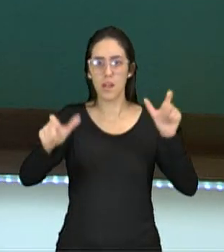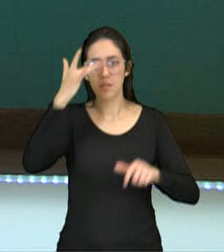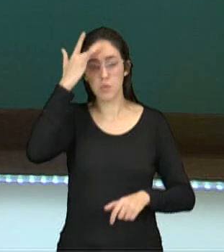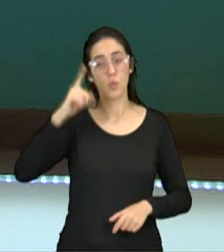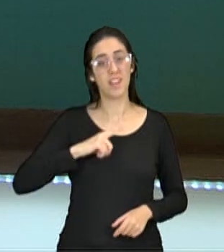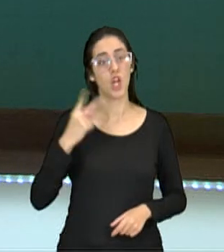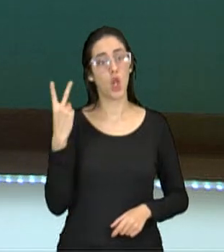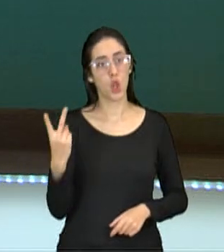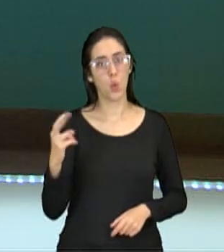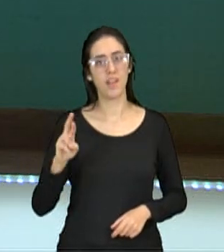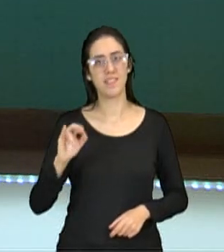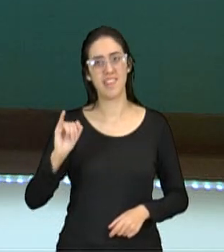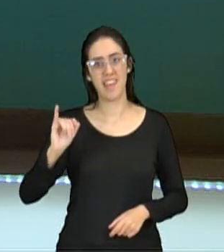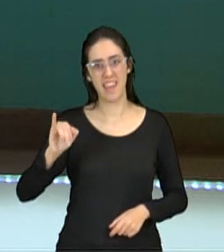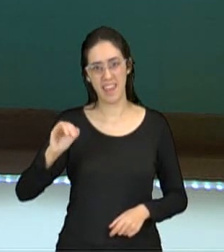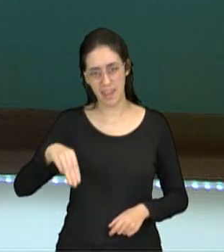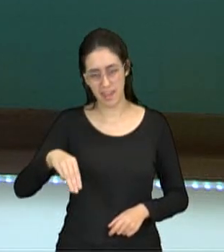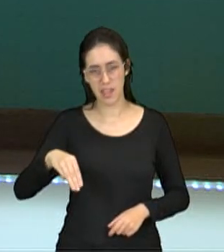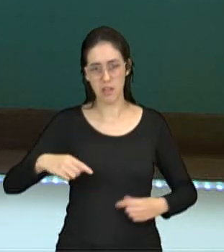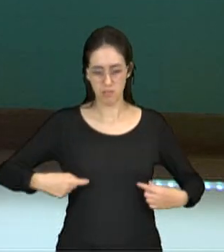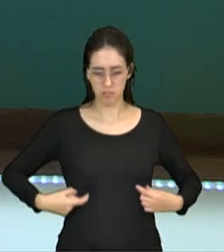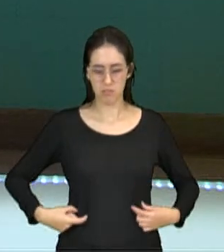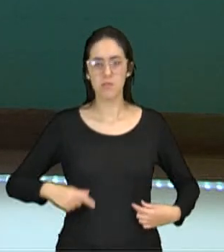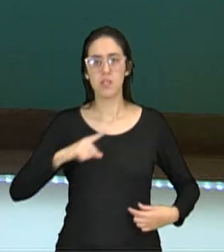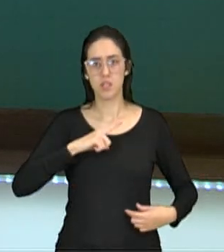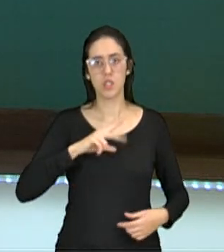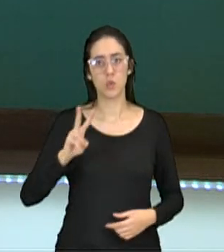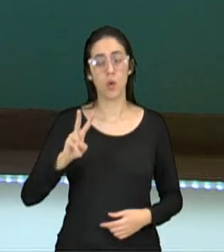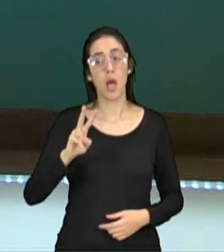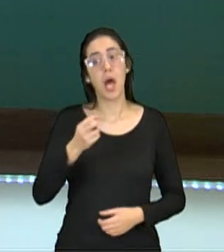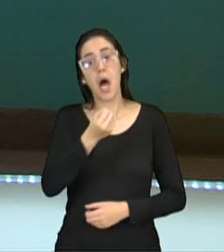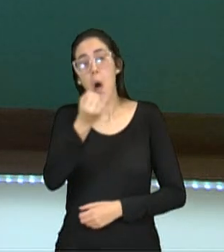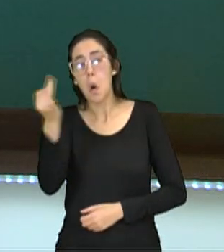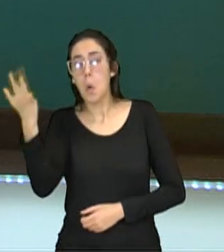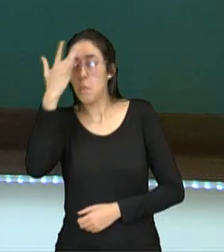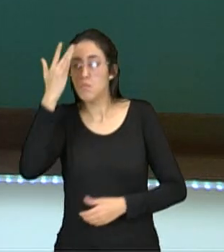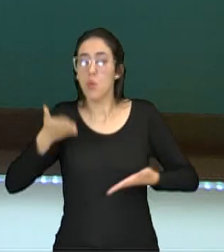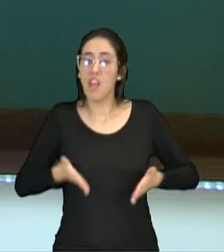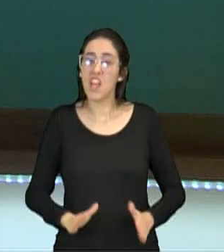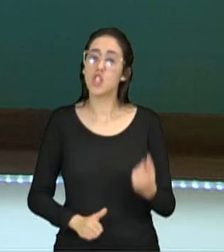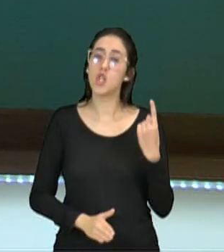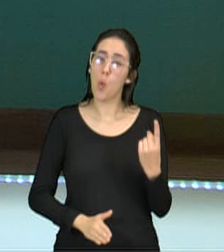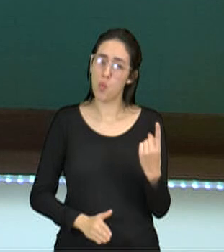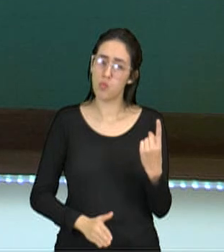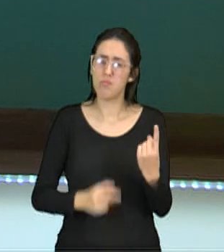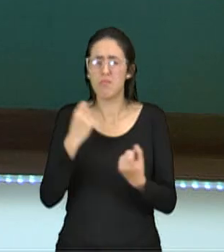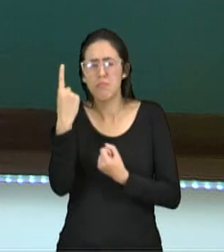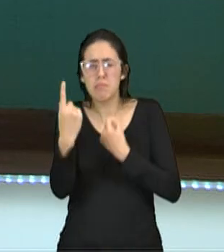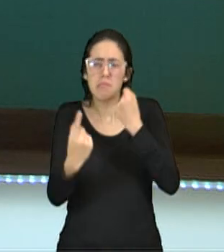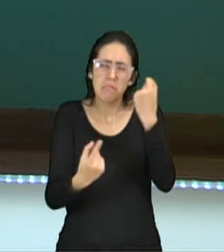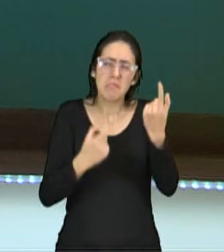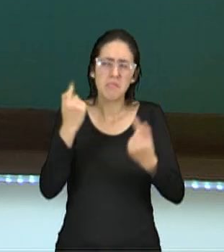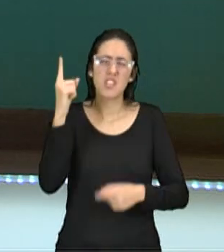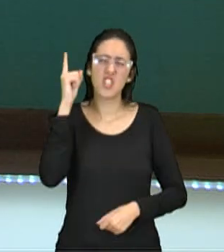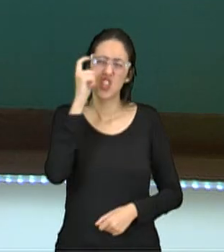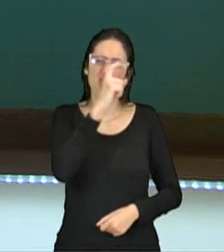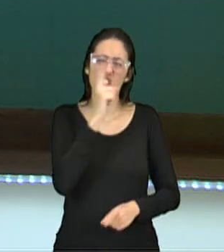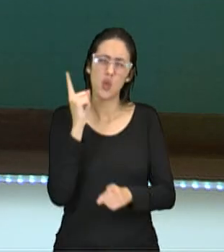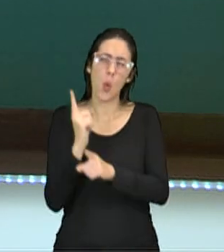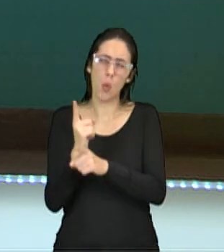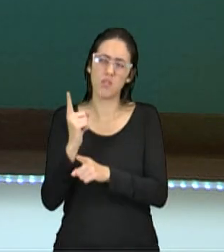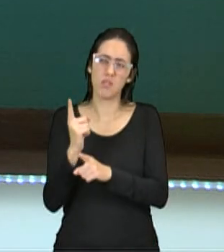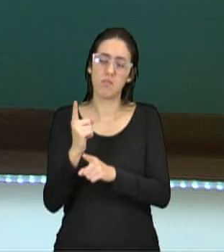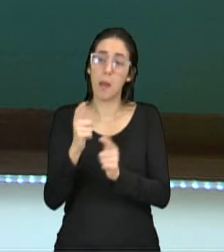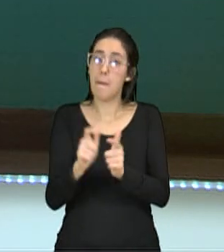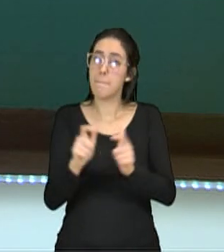2 rins, tá? Pode acontecer de uma pessoa nascer com um? Pode, mas são casos mais raros. A maior parte de